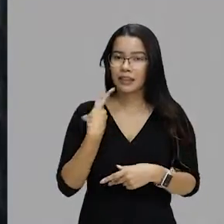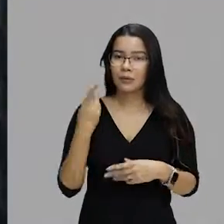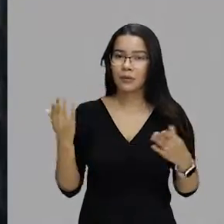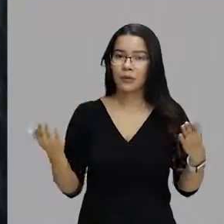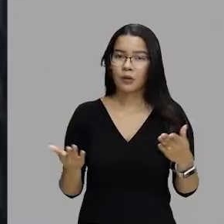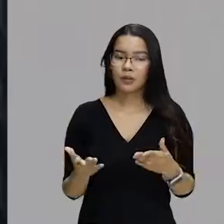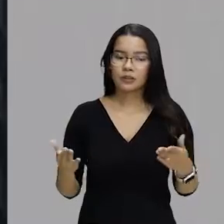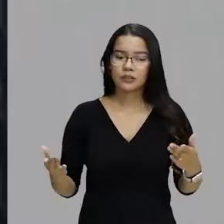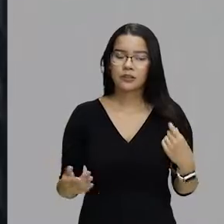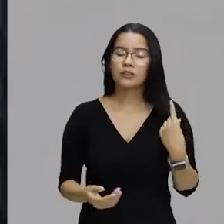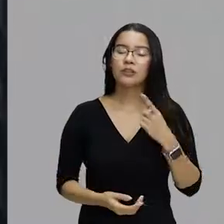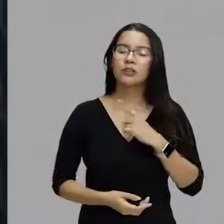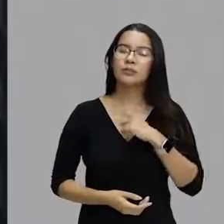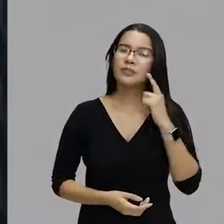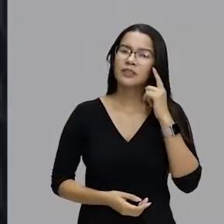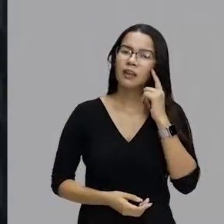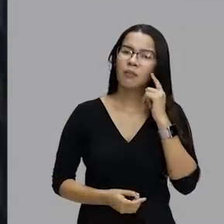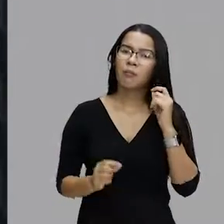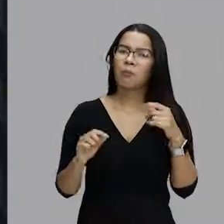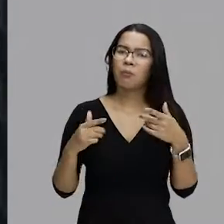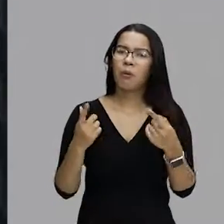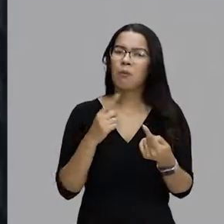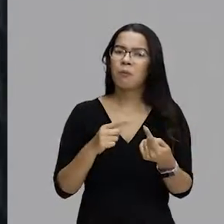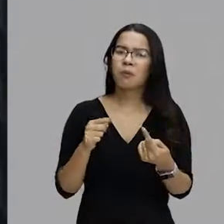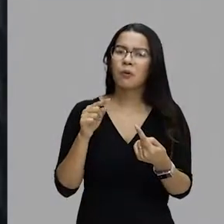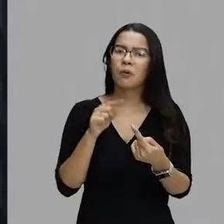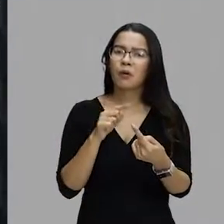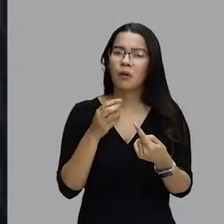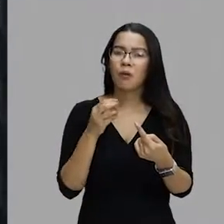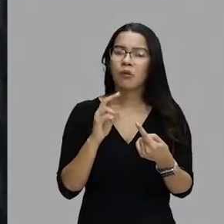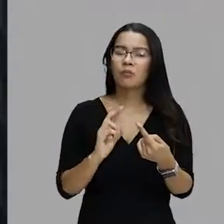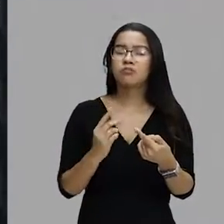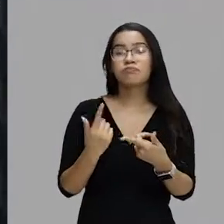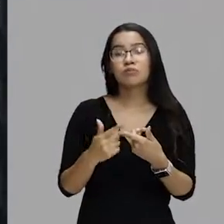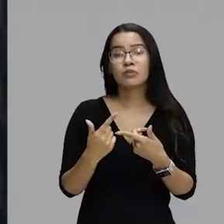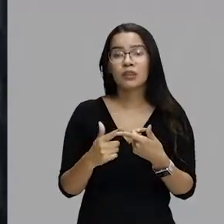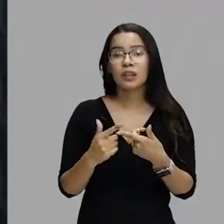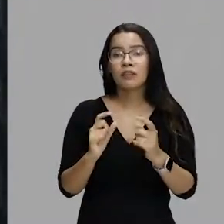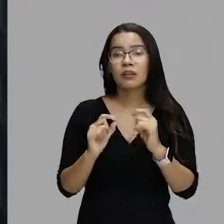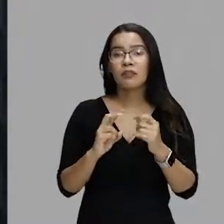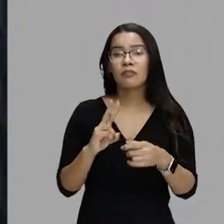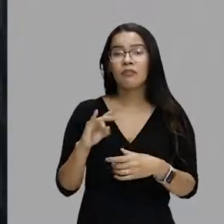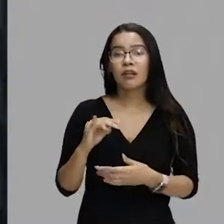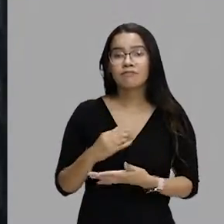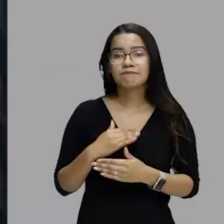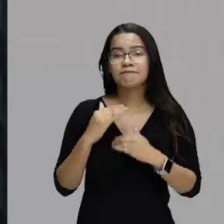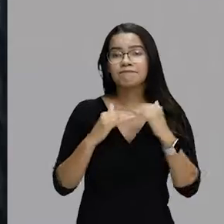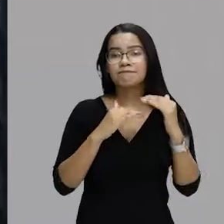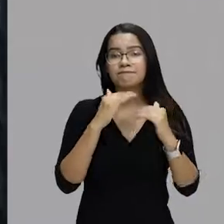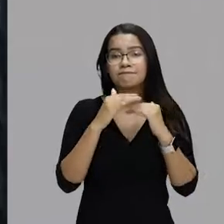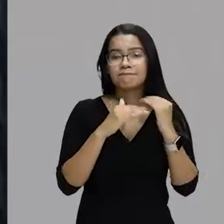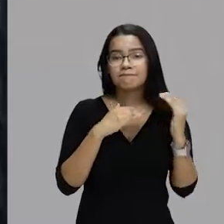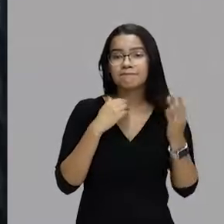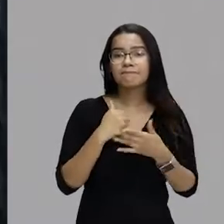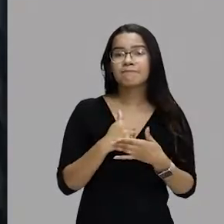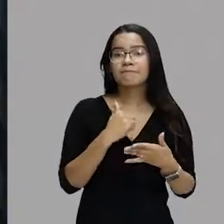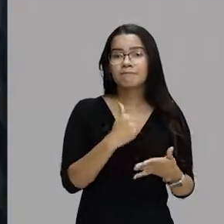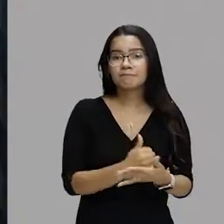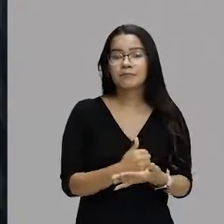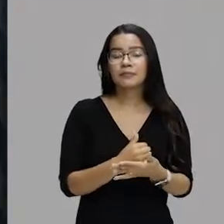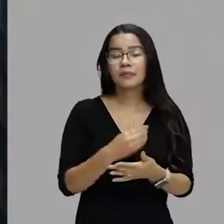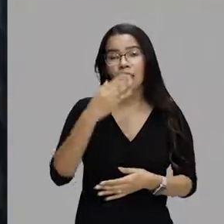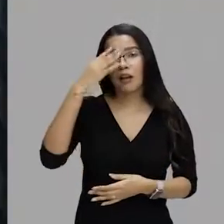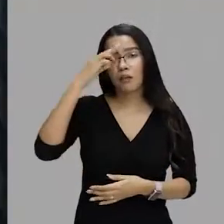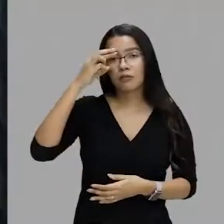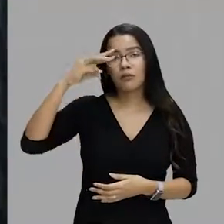as motivações, o que de fato vai contribuir para o processo revolucionário em Cuba em 59